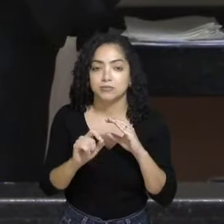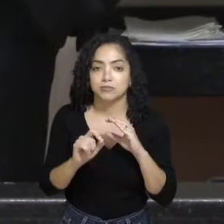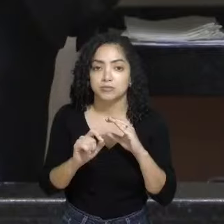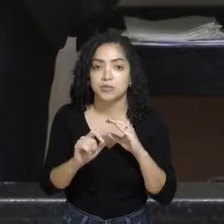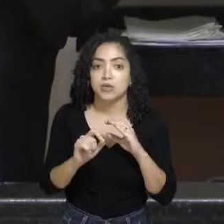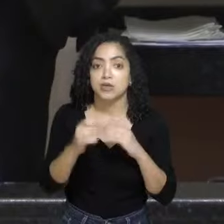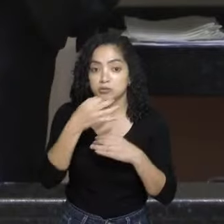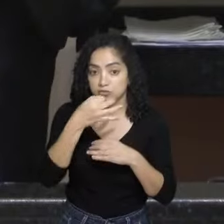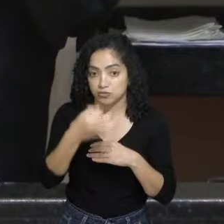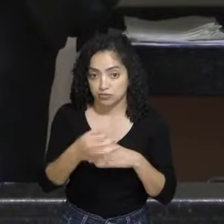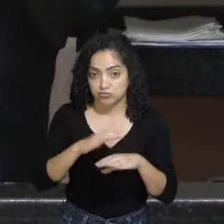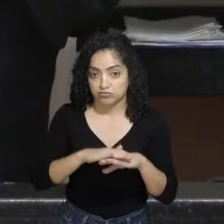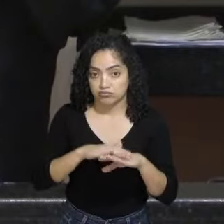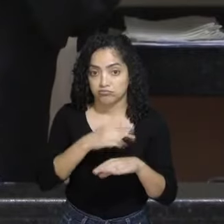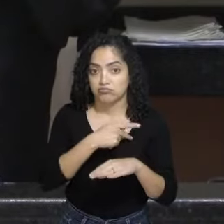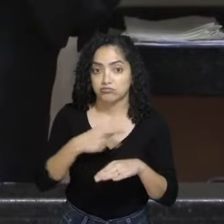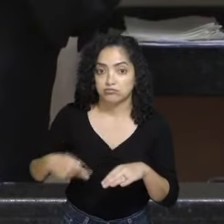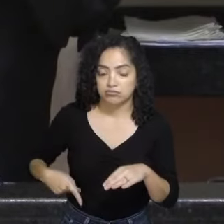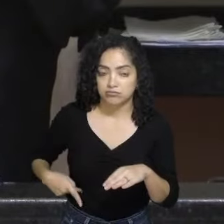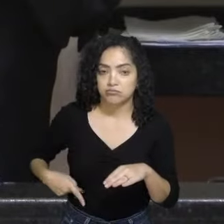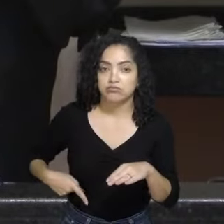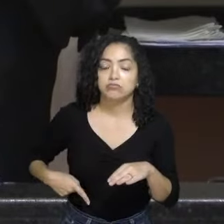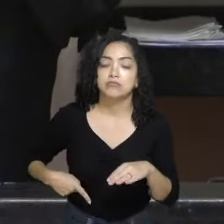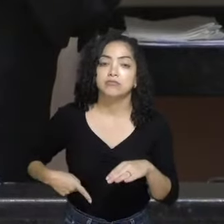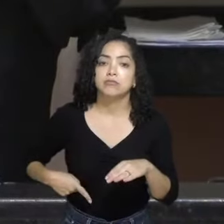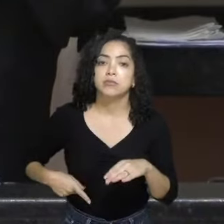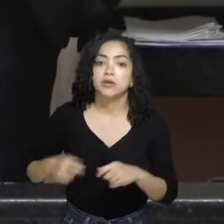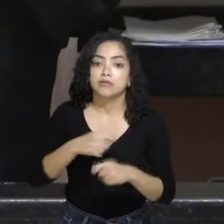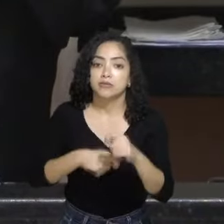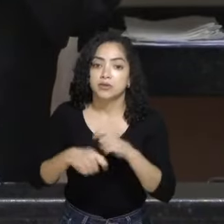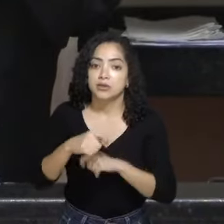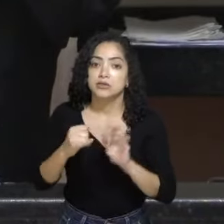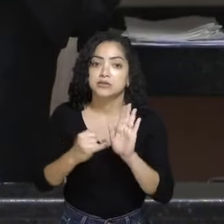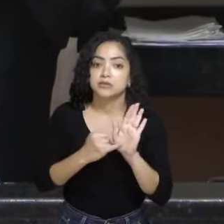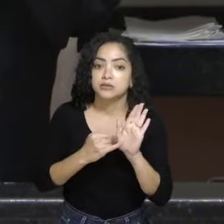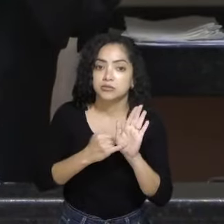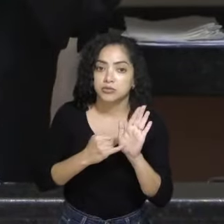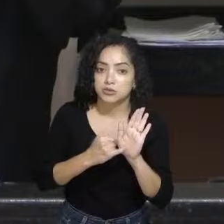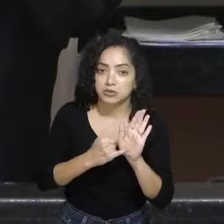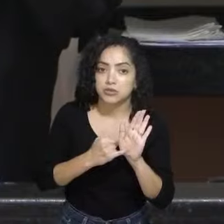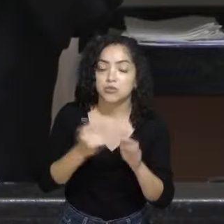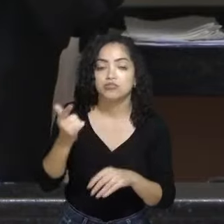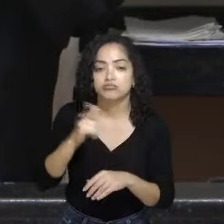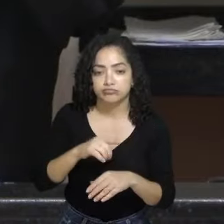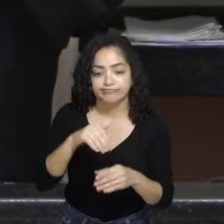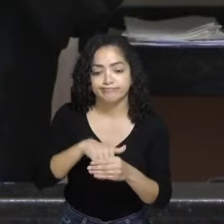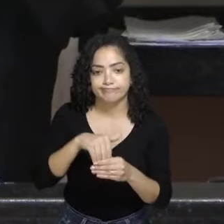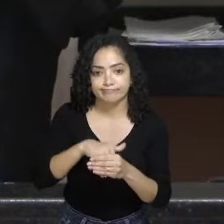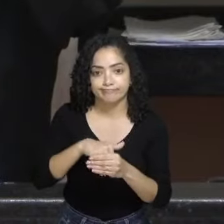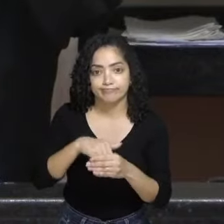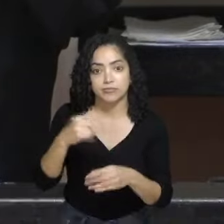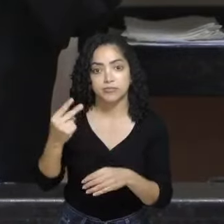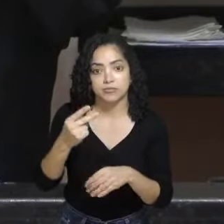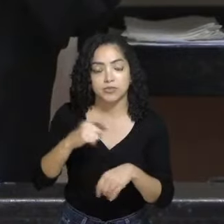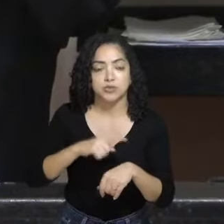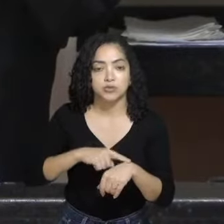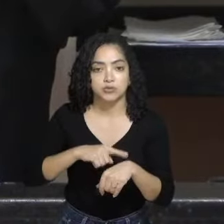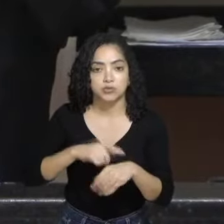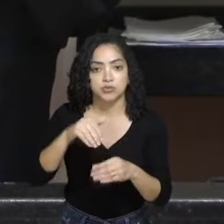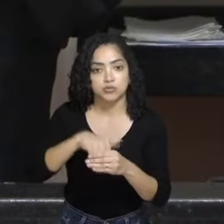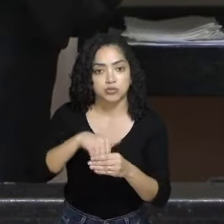sugerido pelo presidente da Comissão de Finanças e Tributação para que a gente repita a votação em segundo turno dos votos